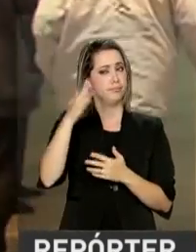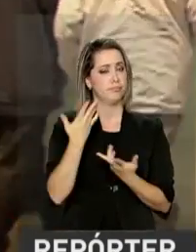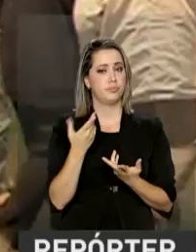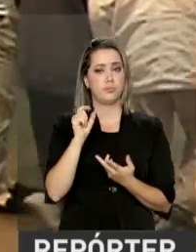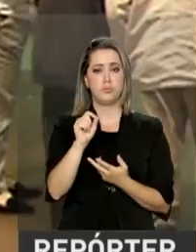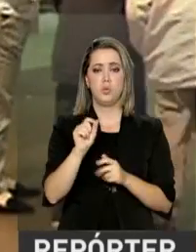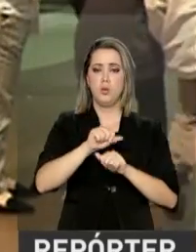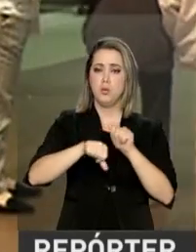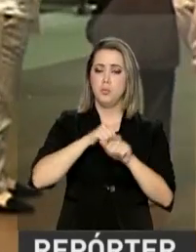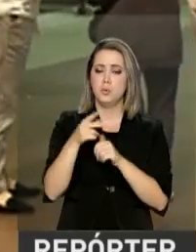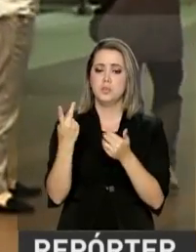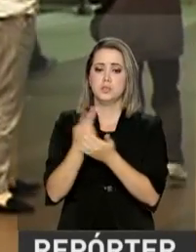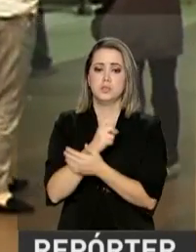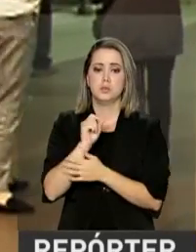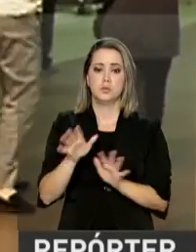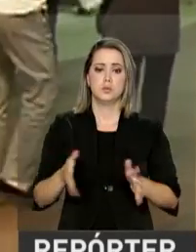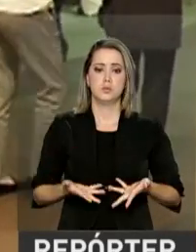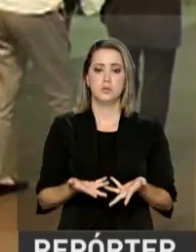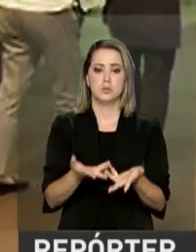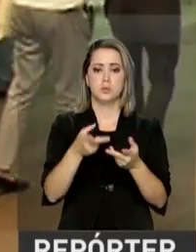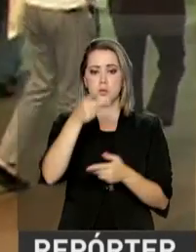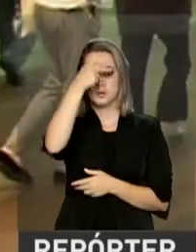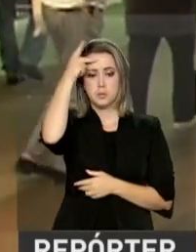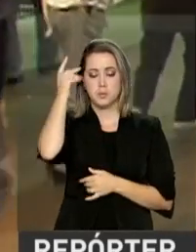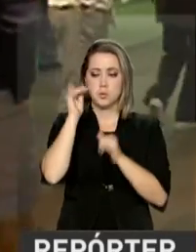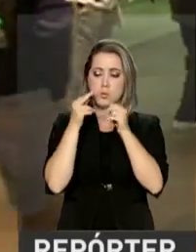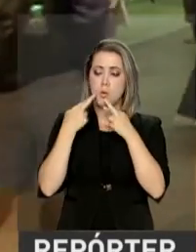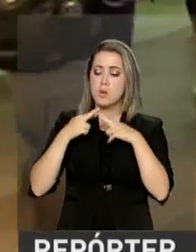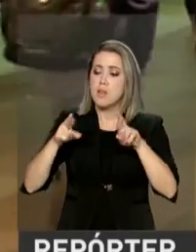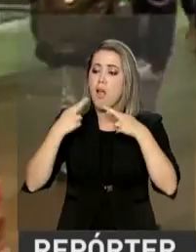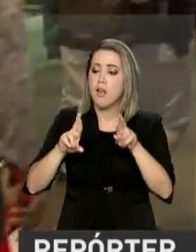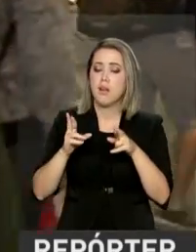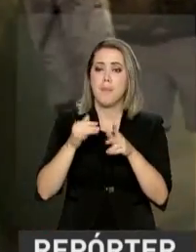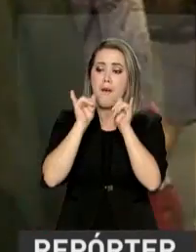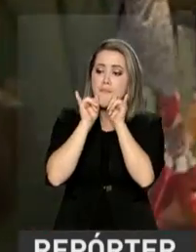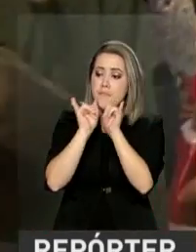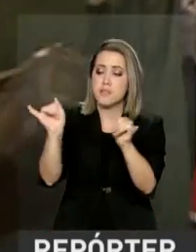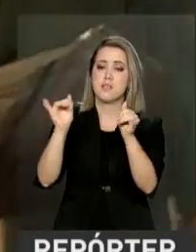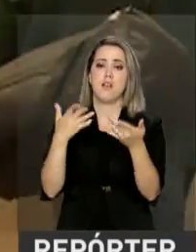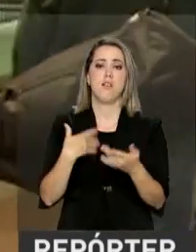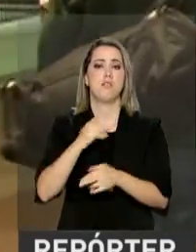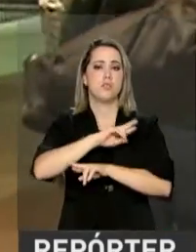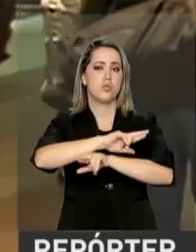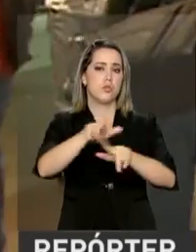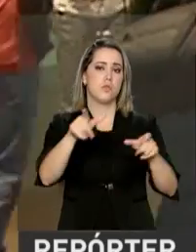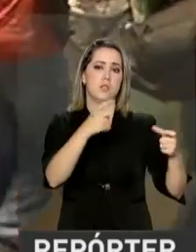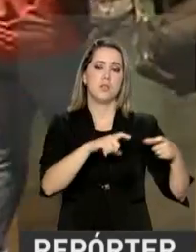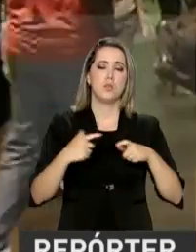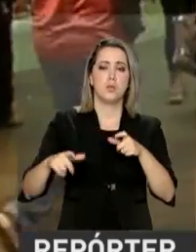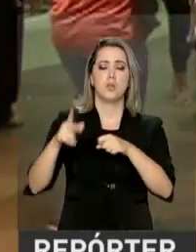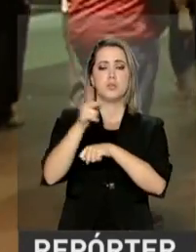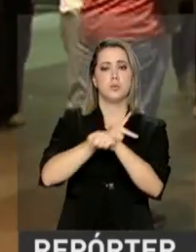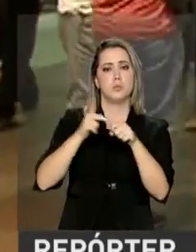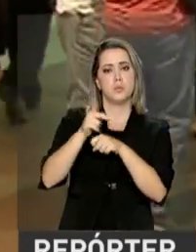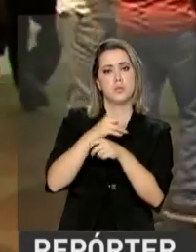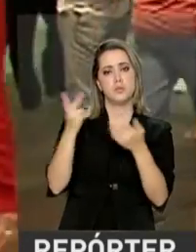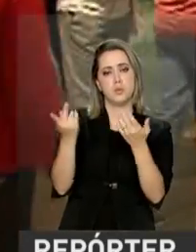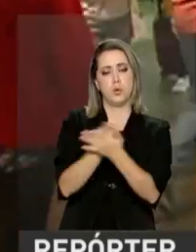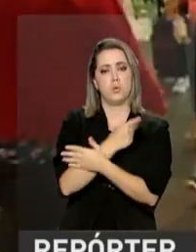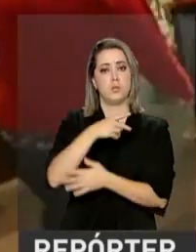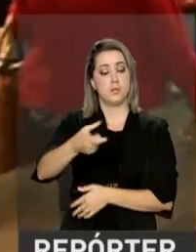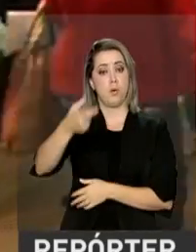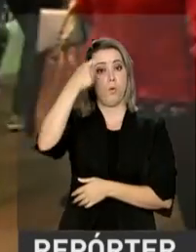realidade e estimular as pessoas a denunciarem casos de abusos em várias partes do país foram realizadas ações de